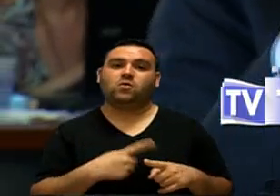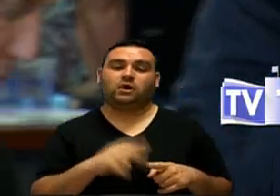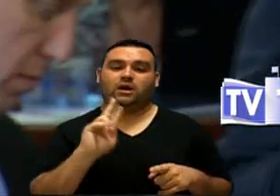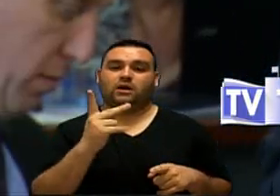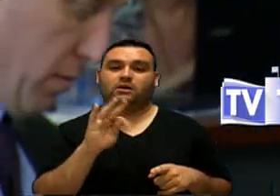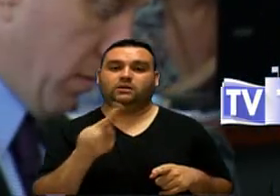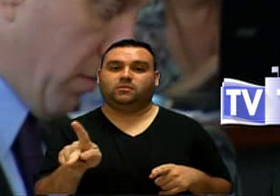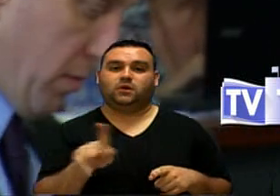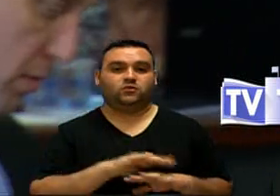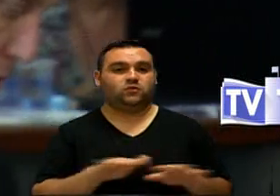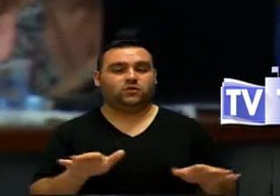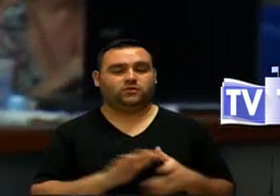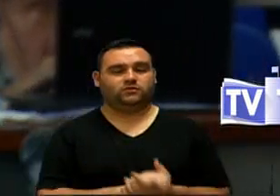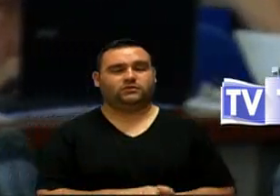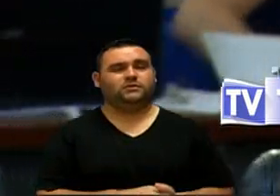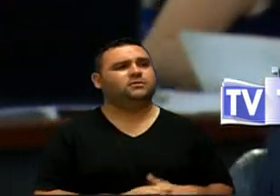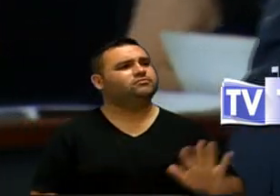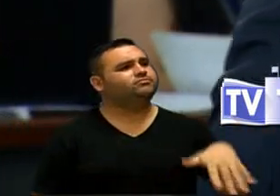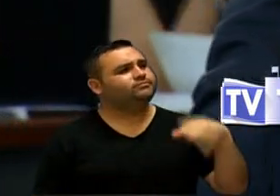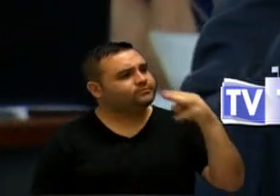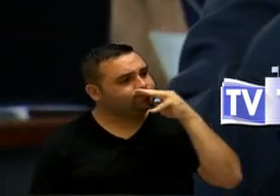HTP. Martinez,